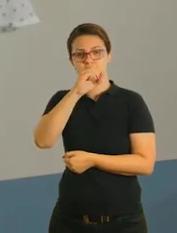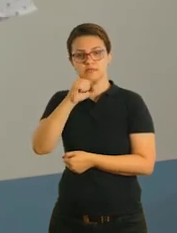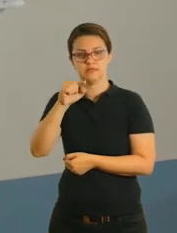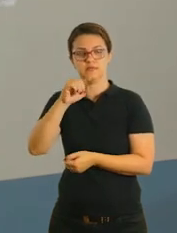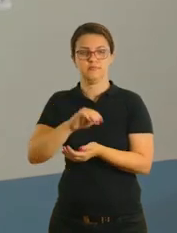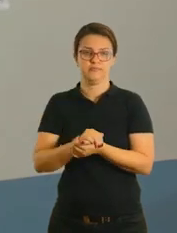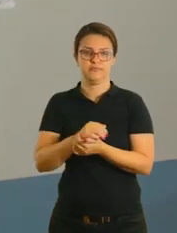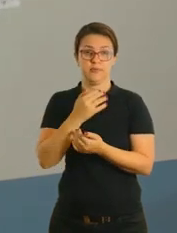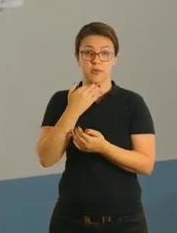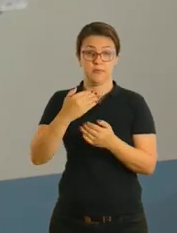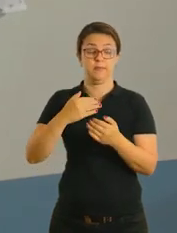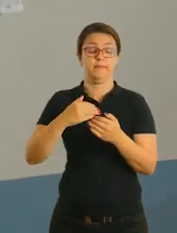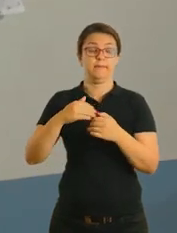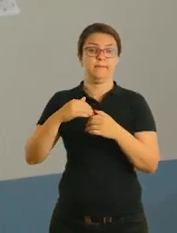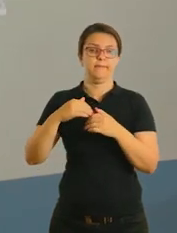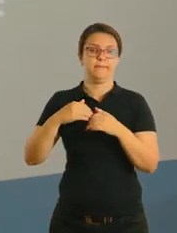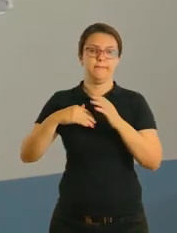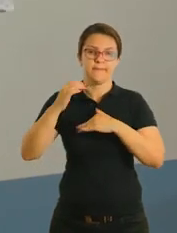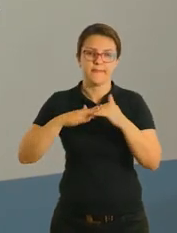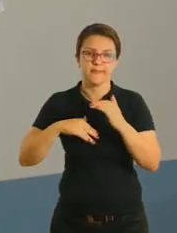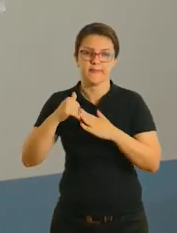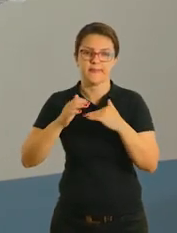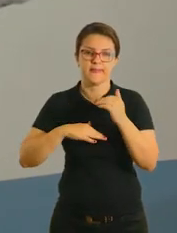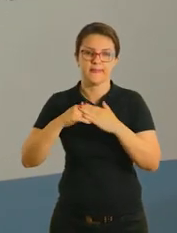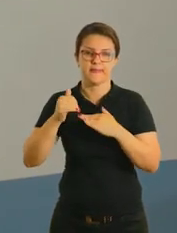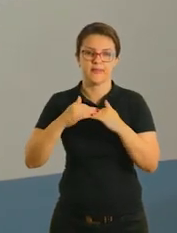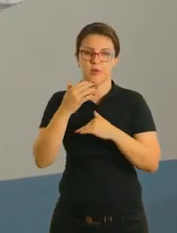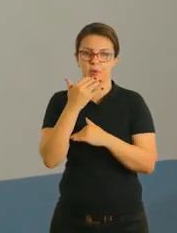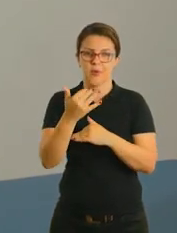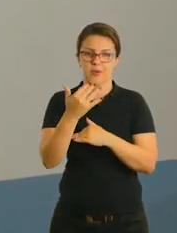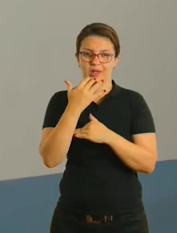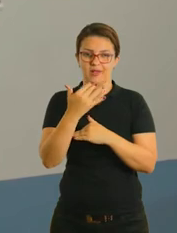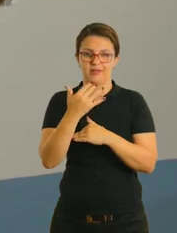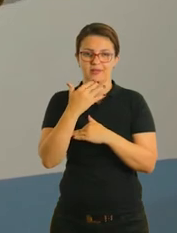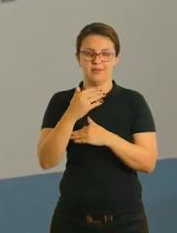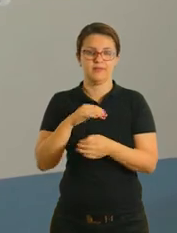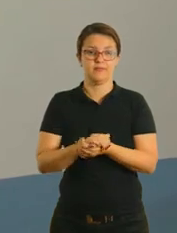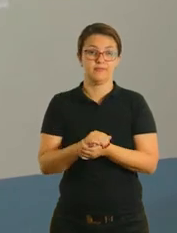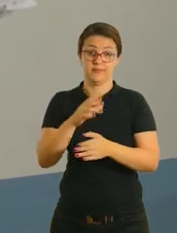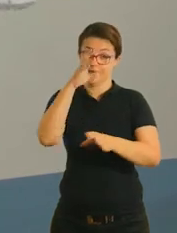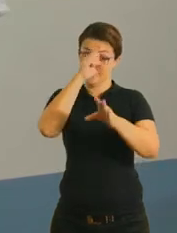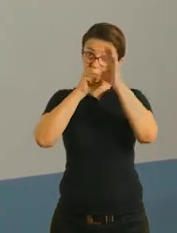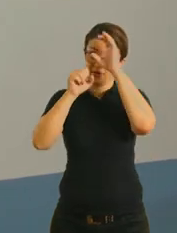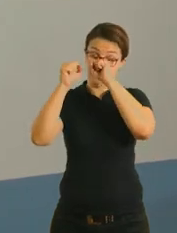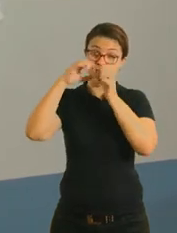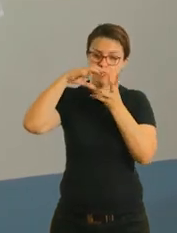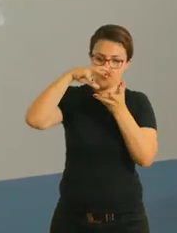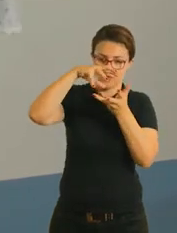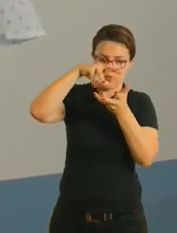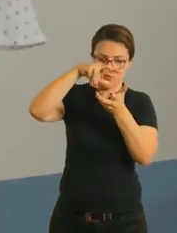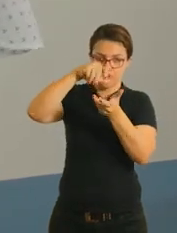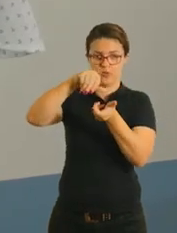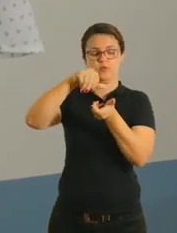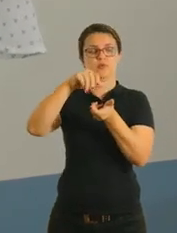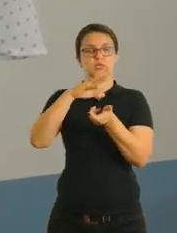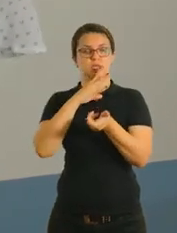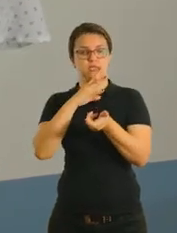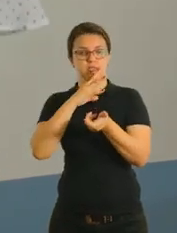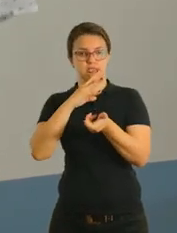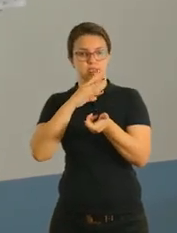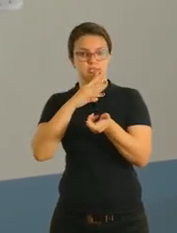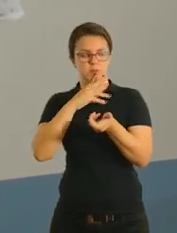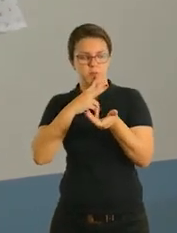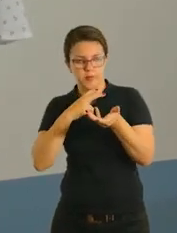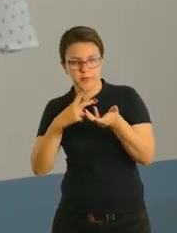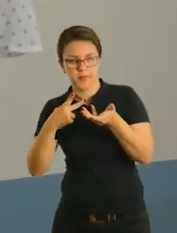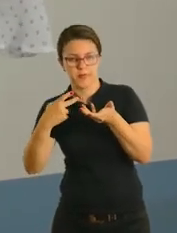esmalte para colorir os planetas. De novo, né? Uma porta para o aprendizado, falando dos planetas e o conhecimento do mundo